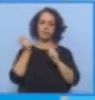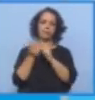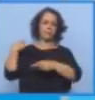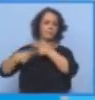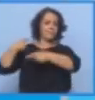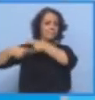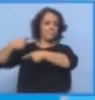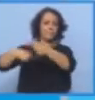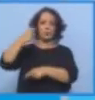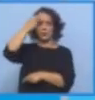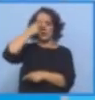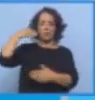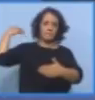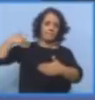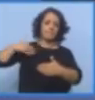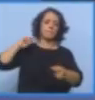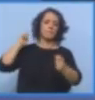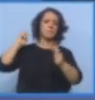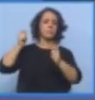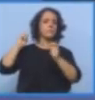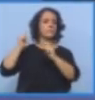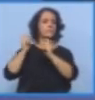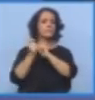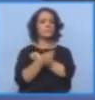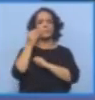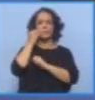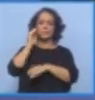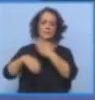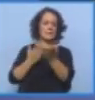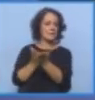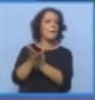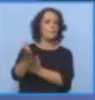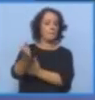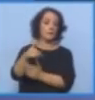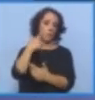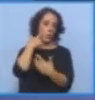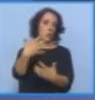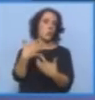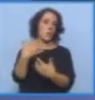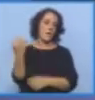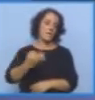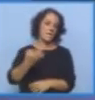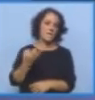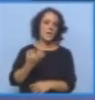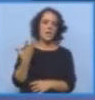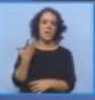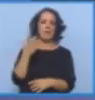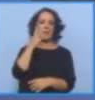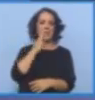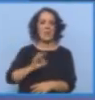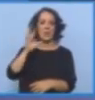longo de toda a história. A Igreja tem sempre esta dimensão de renovar-se continuamente, mostra-se tantas vezes atacada, tantas